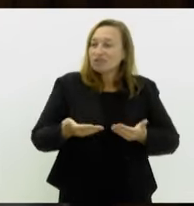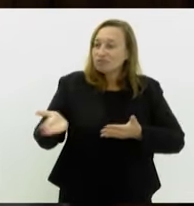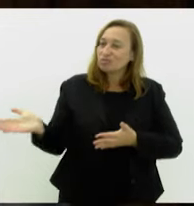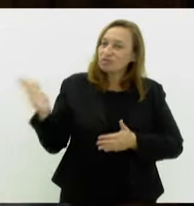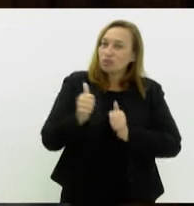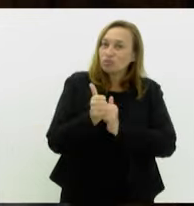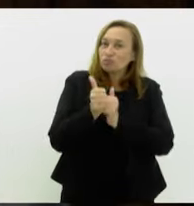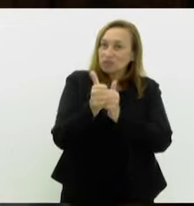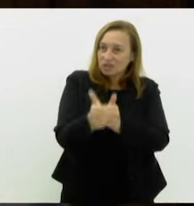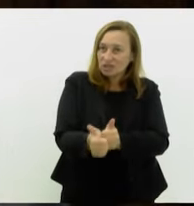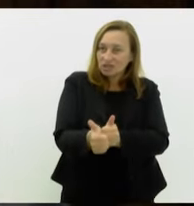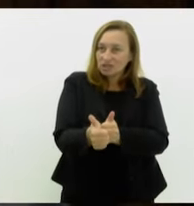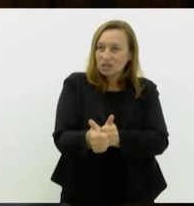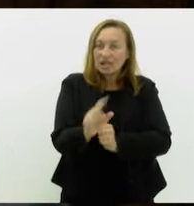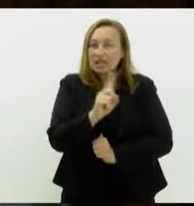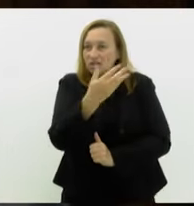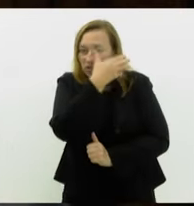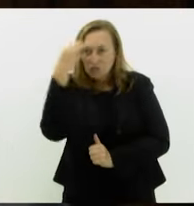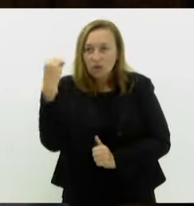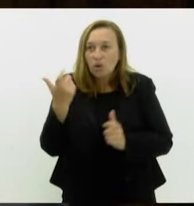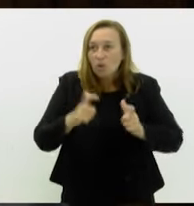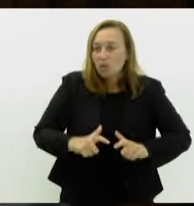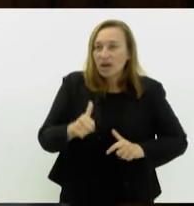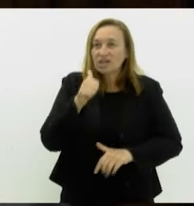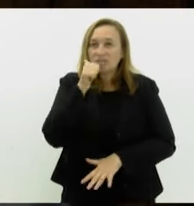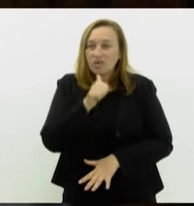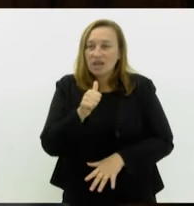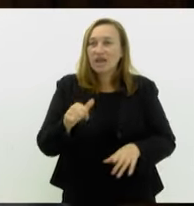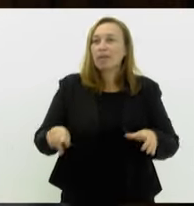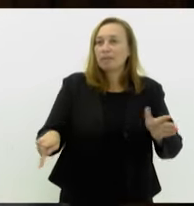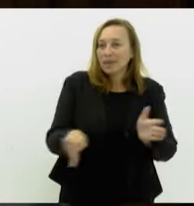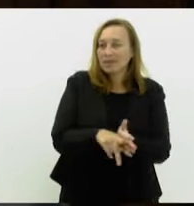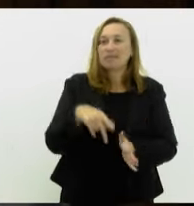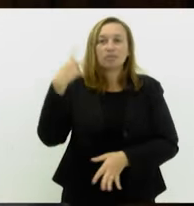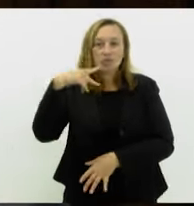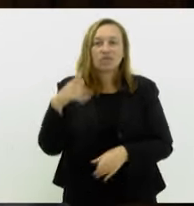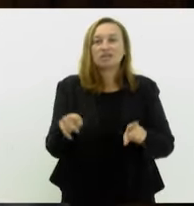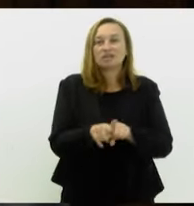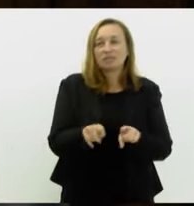juntos e não esqueçamos lugar de mulher também é na política